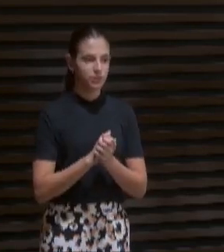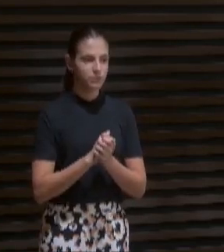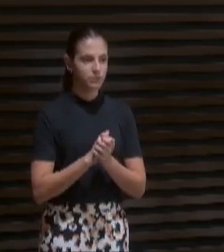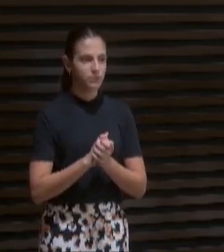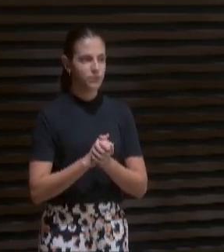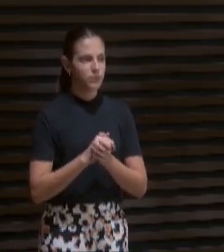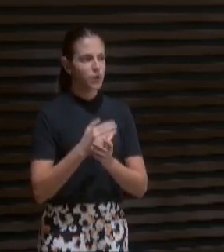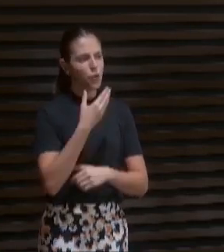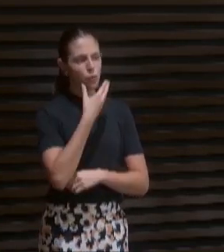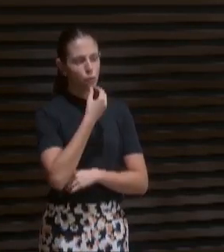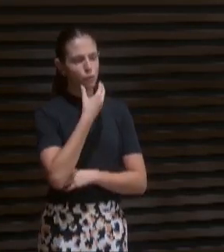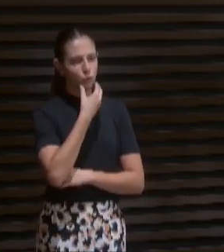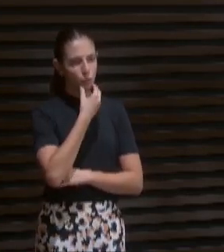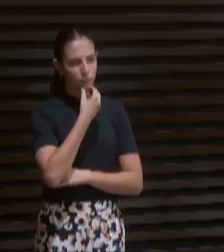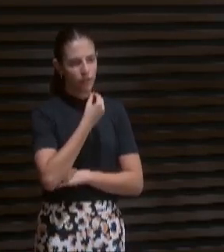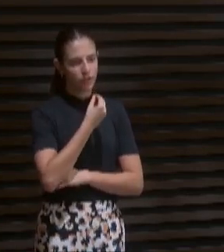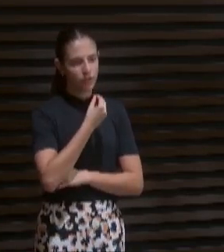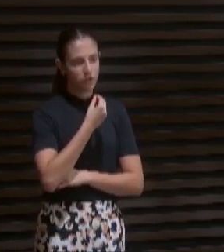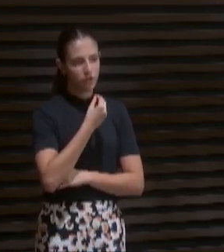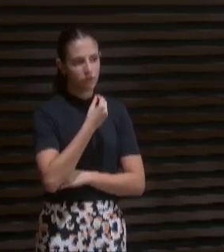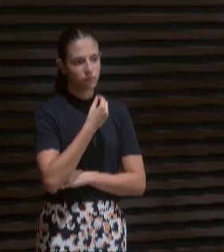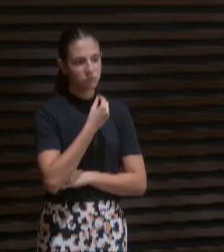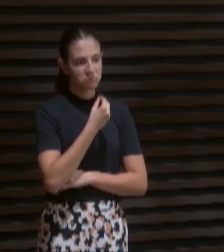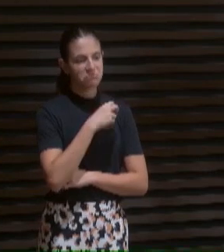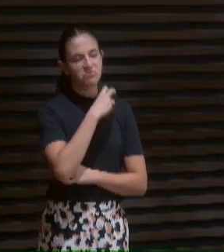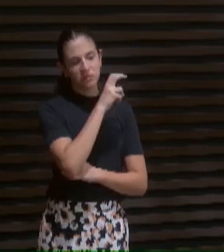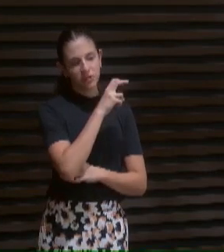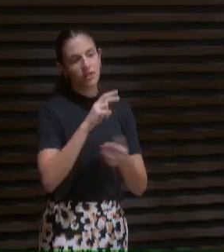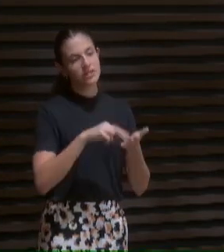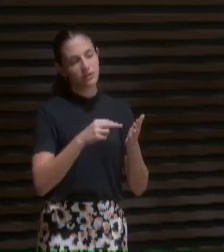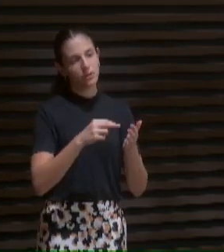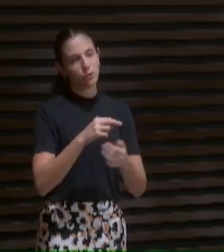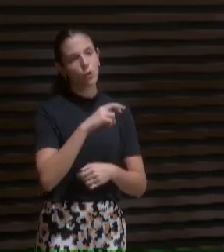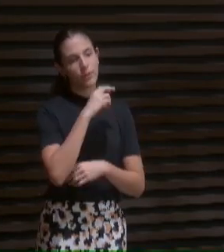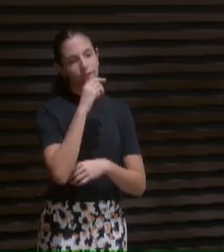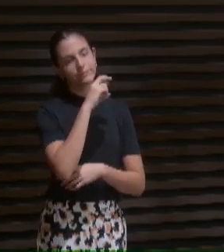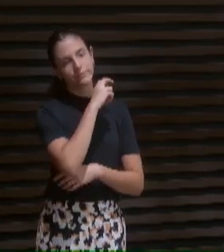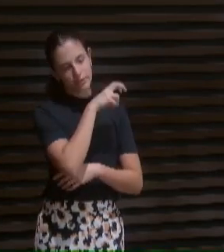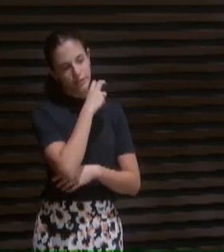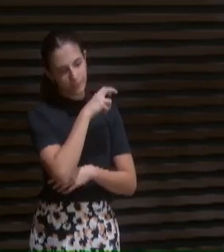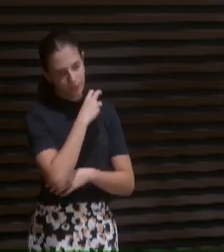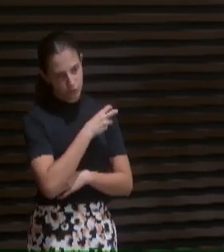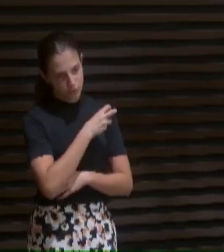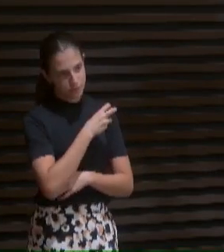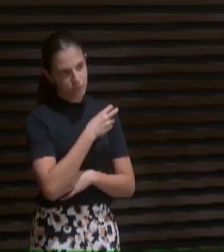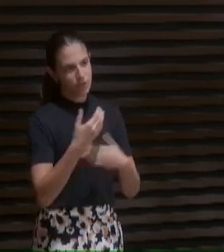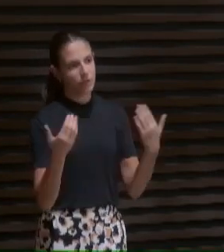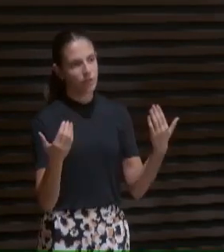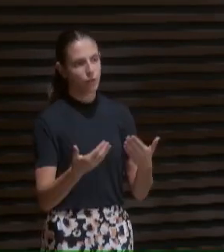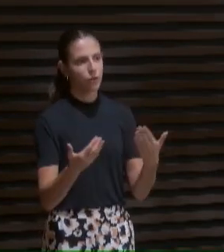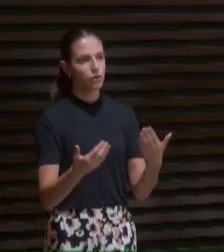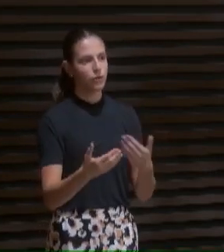sagaz, foi uma serpente. E hoje nós temos uma